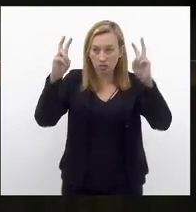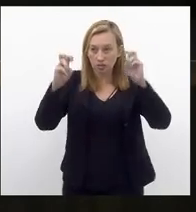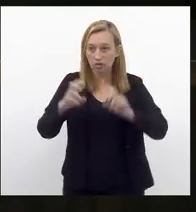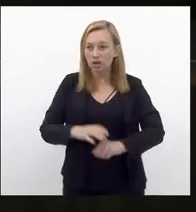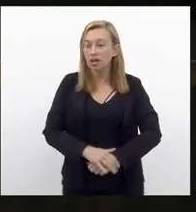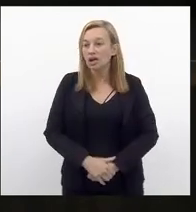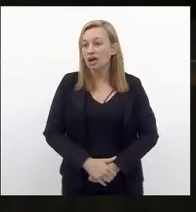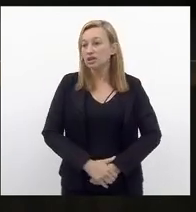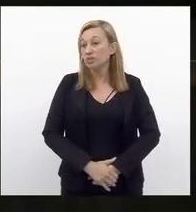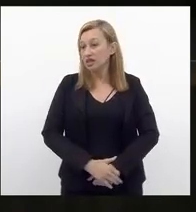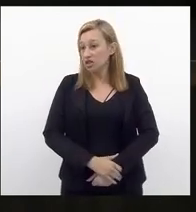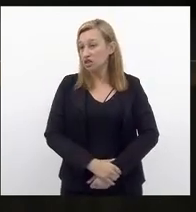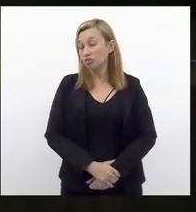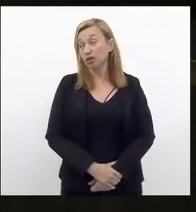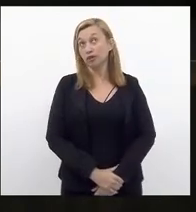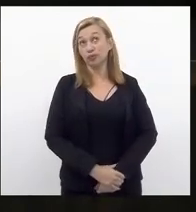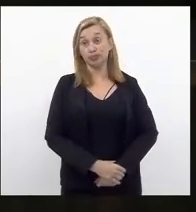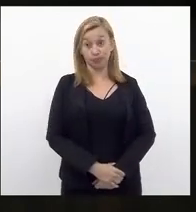e